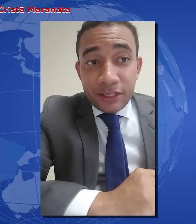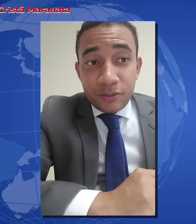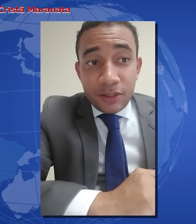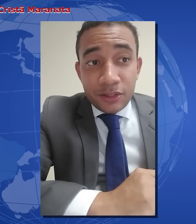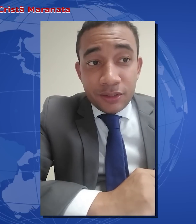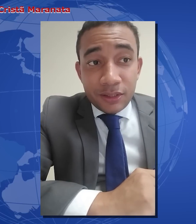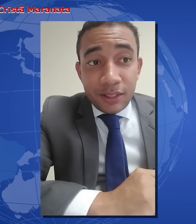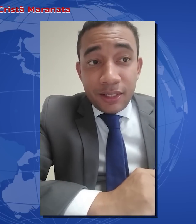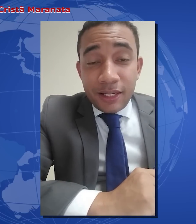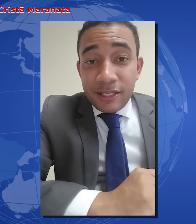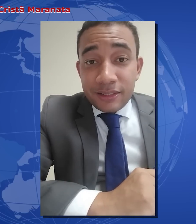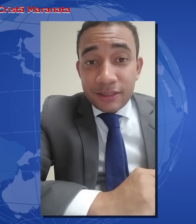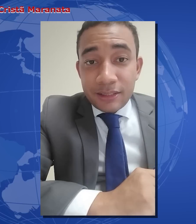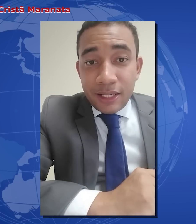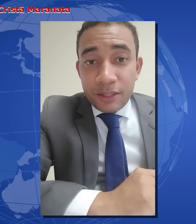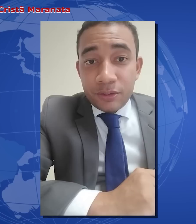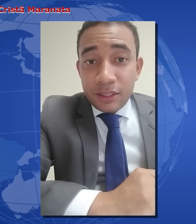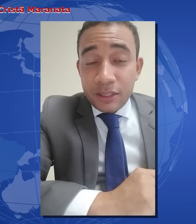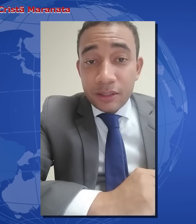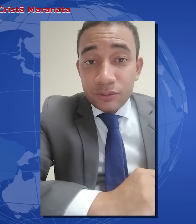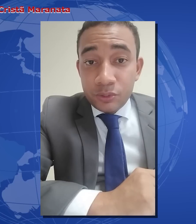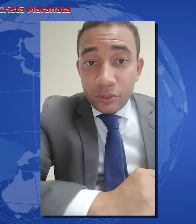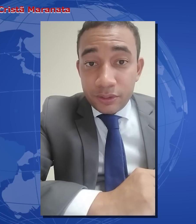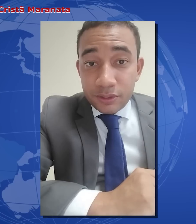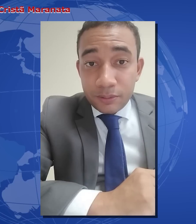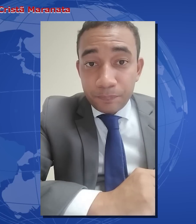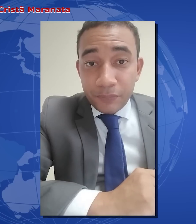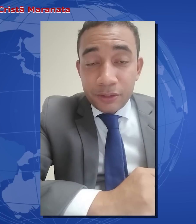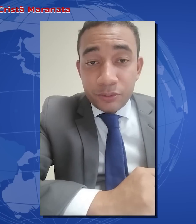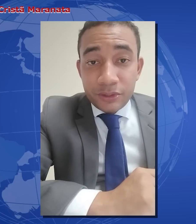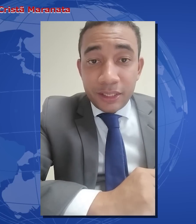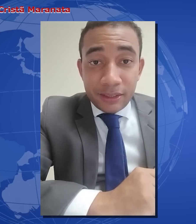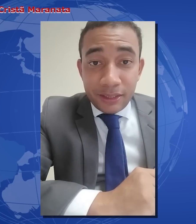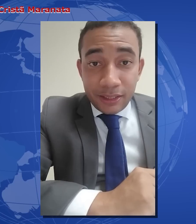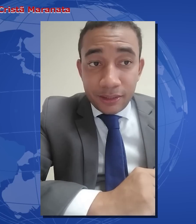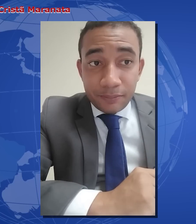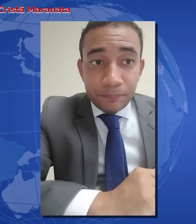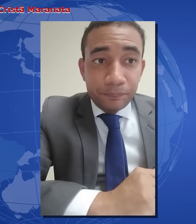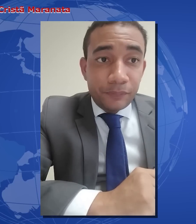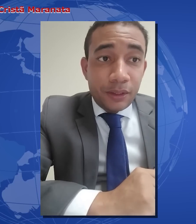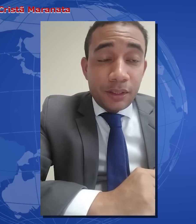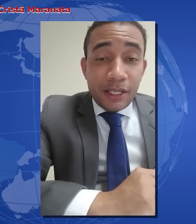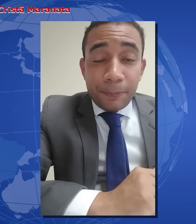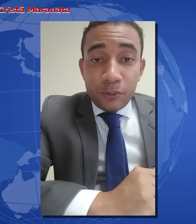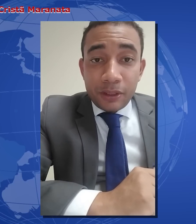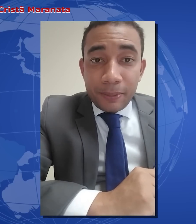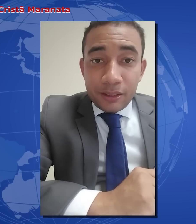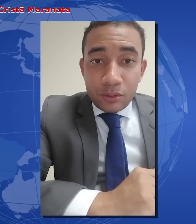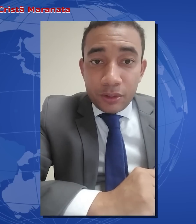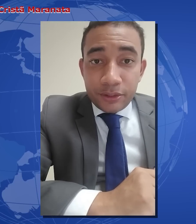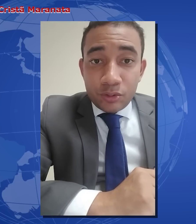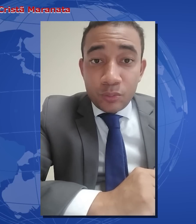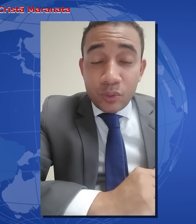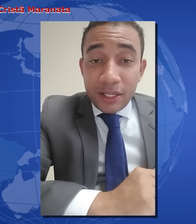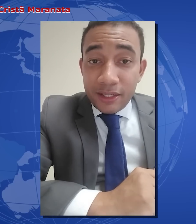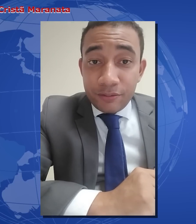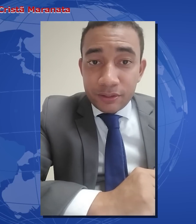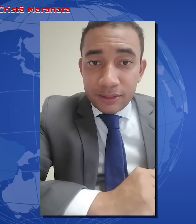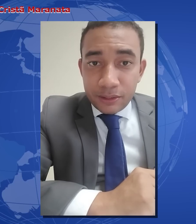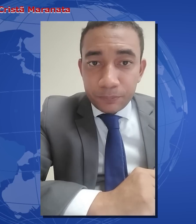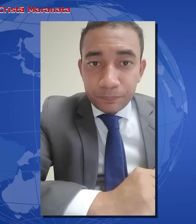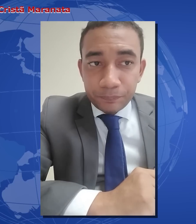parábola das 10 virgens, era necessário ter luz, a luz da candeia, que aponta para nós como